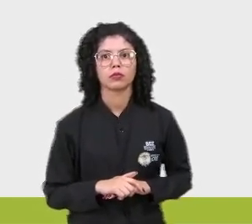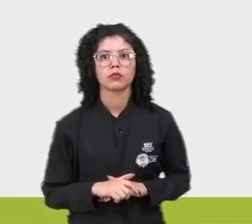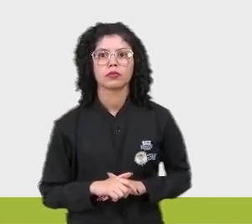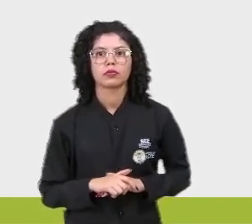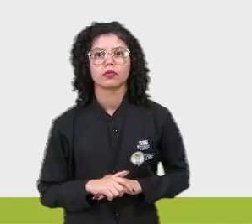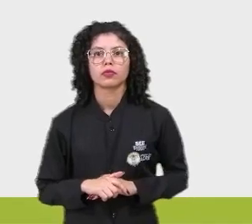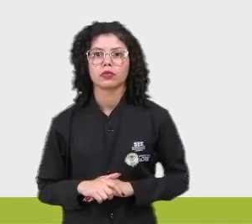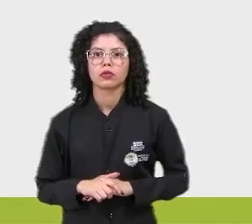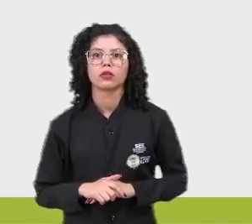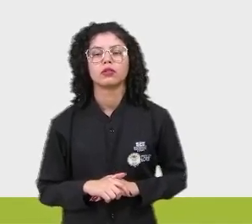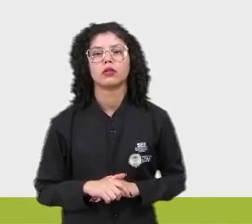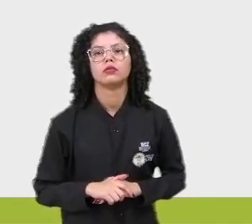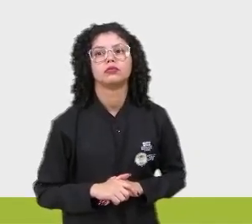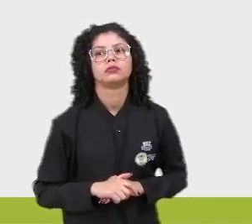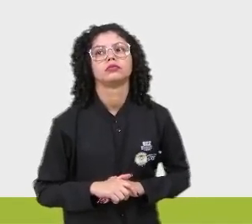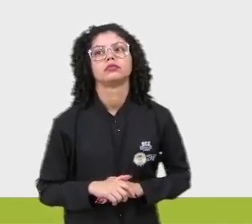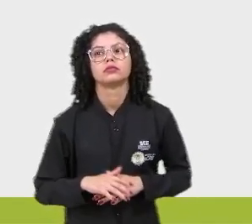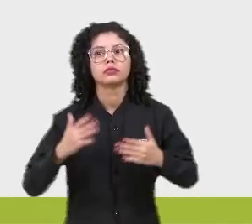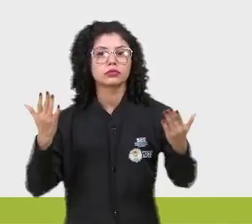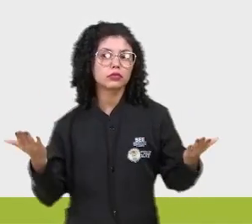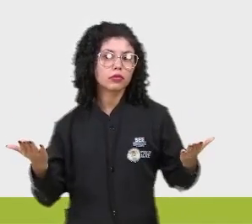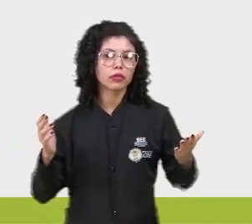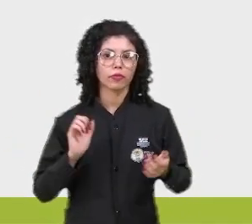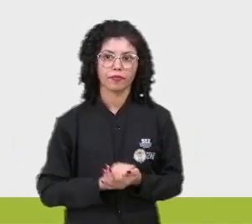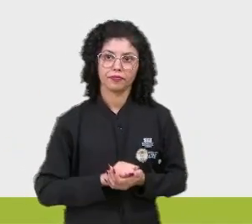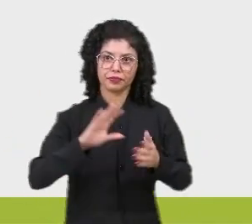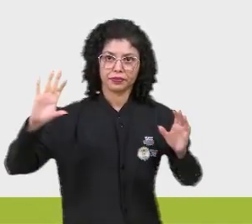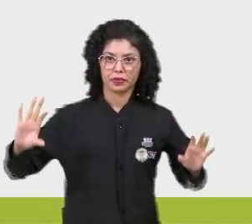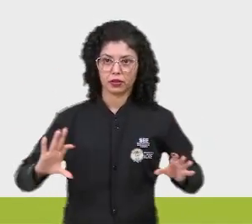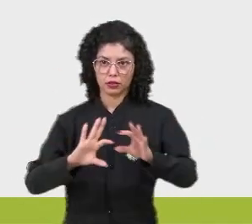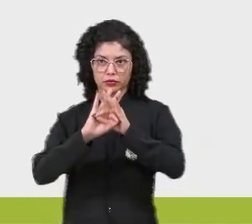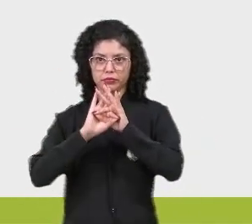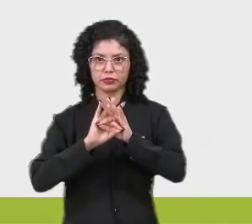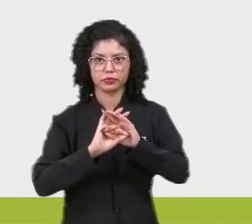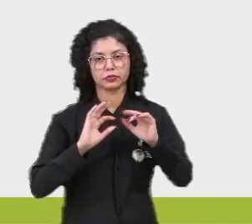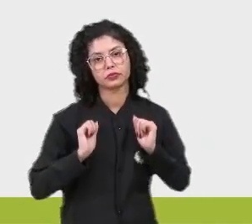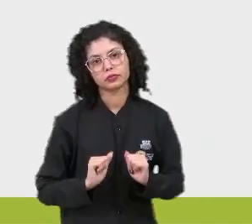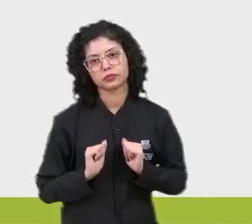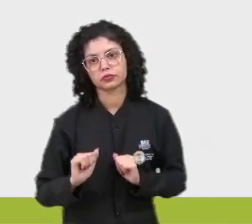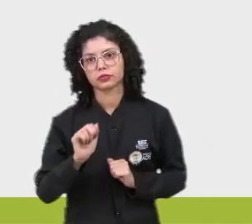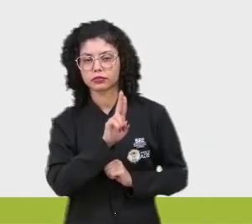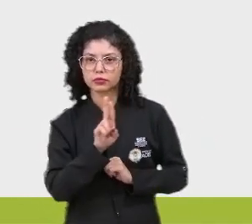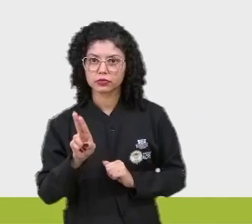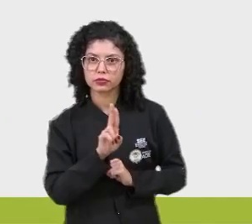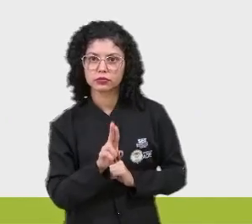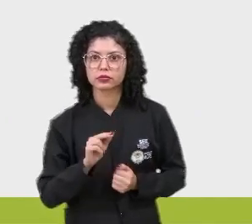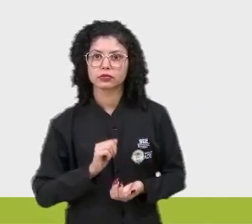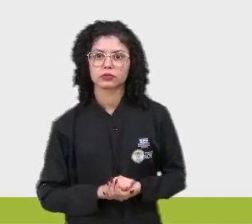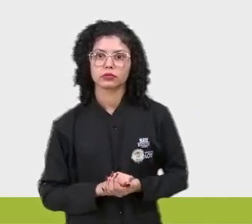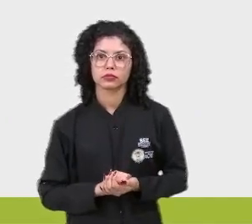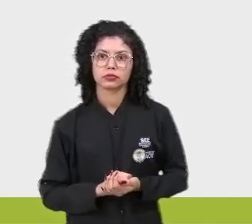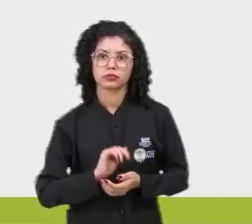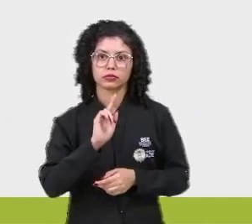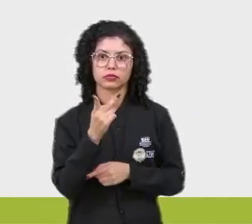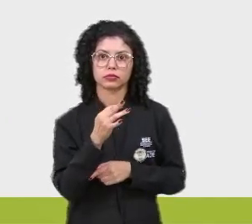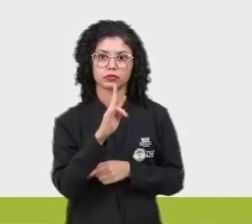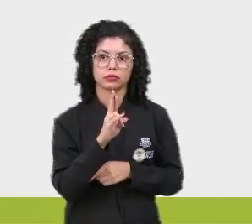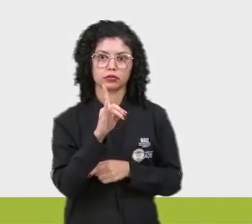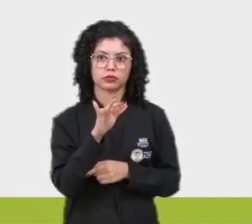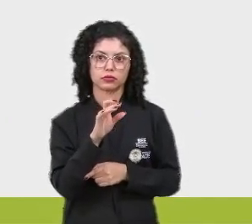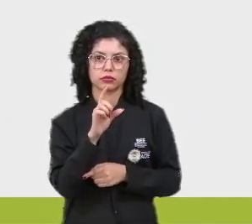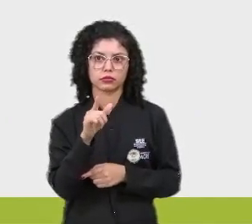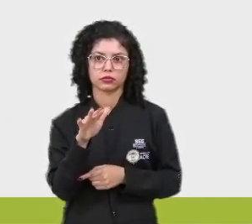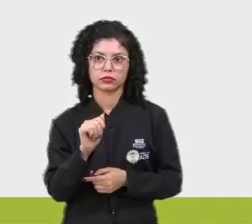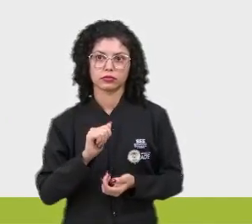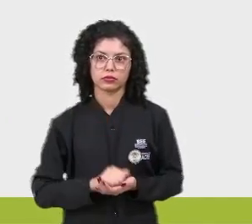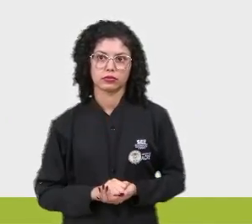por favor. E esses tipos de ligação, a gente vai chamar de 3 tipos de hibridização,